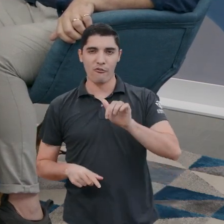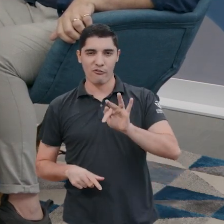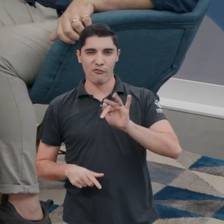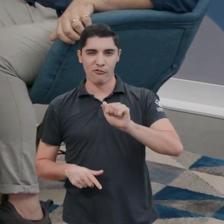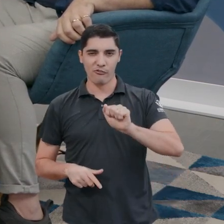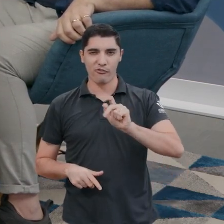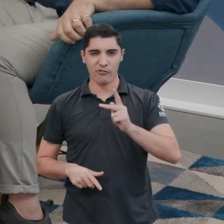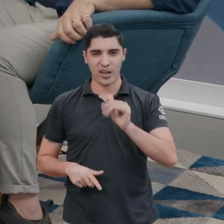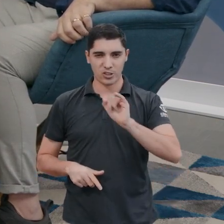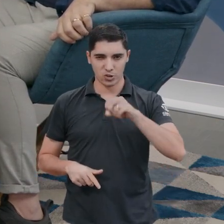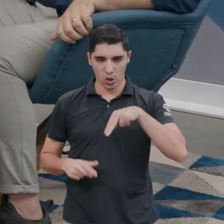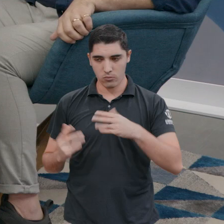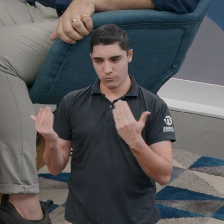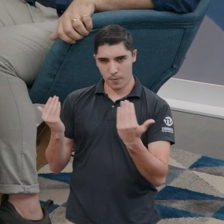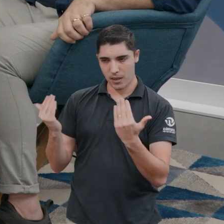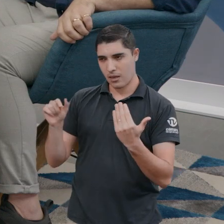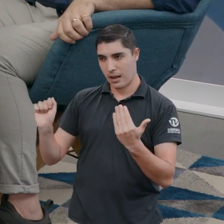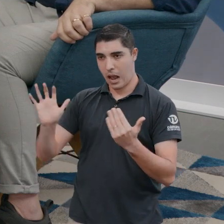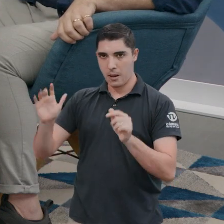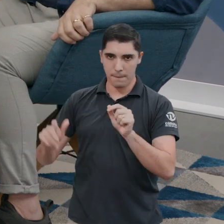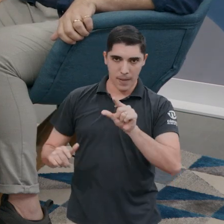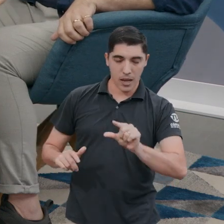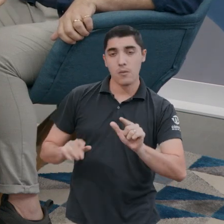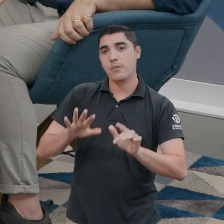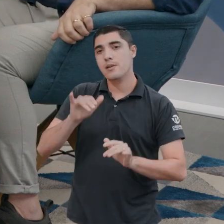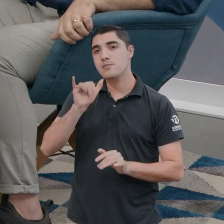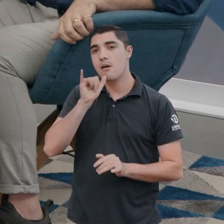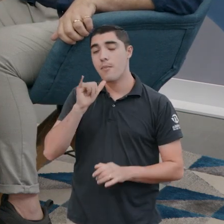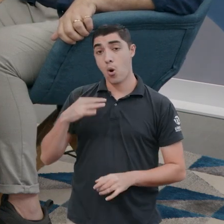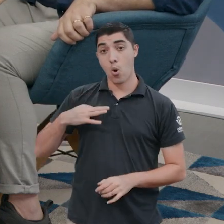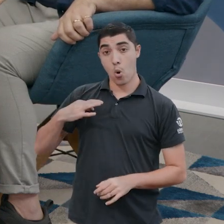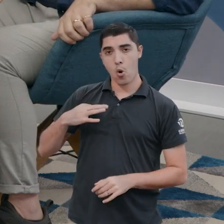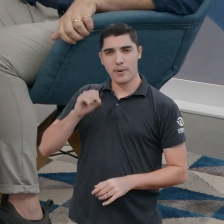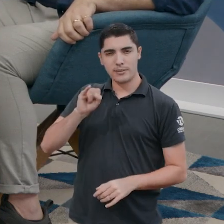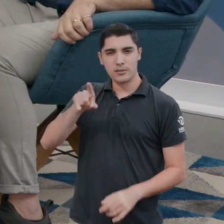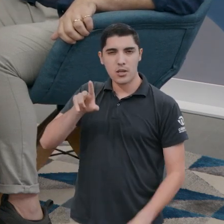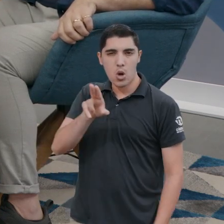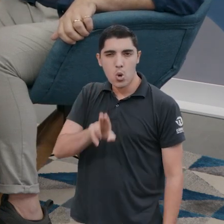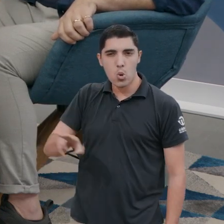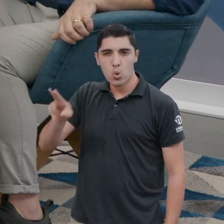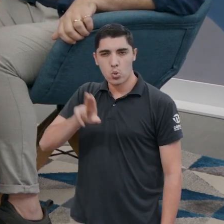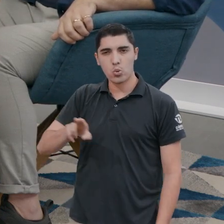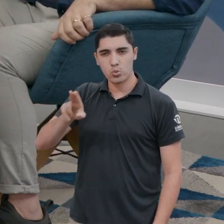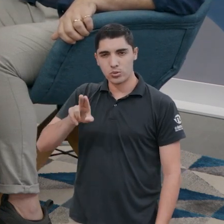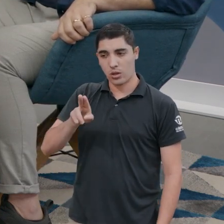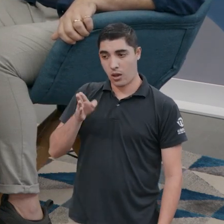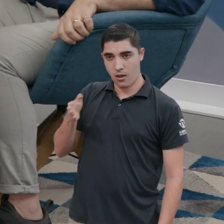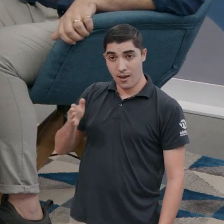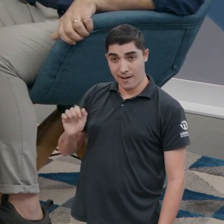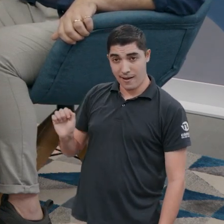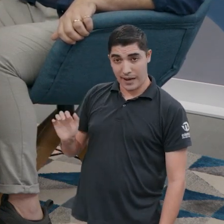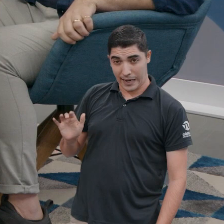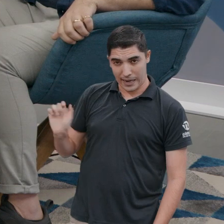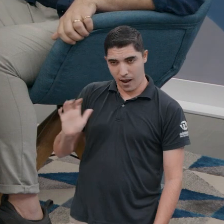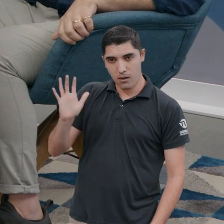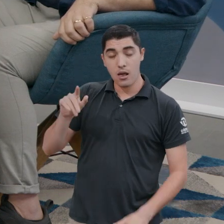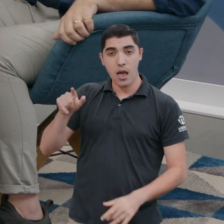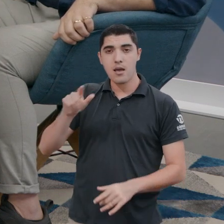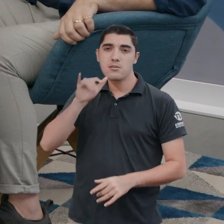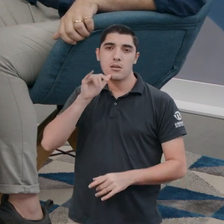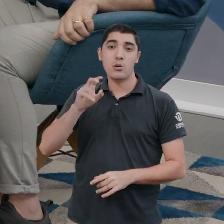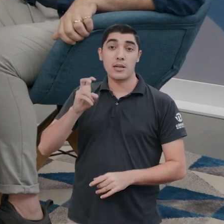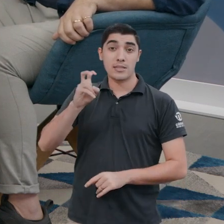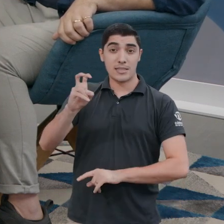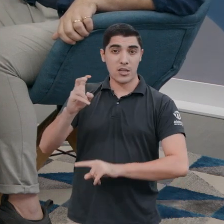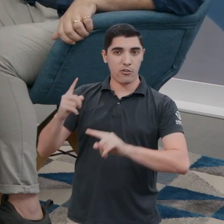Porque existe até uma pesquisa que mostra que a média de uso de uma roupa de fast fashion é 5 vezes. Então,